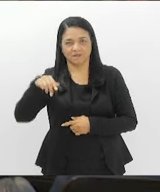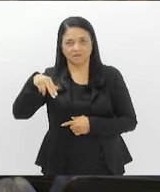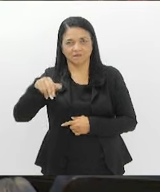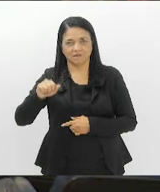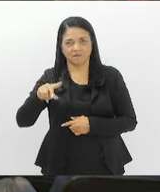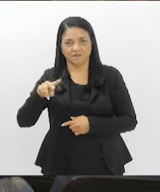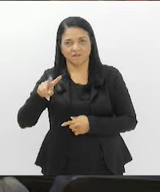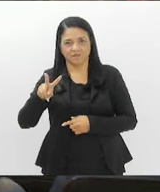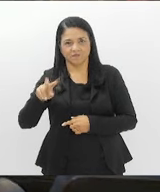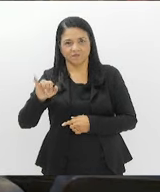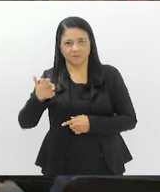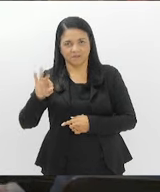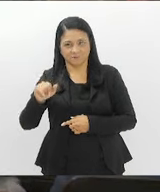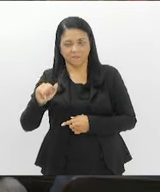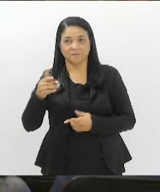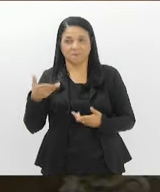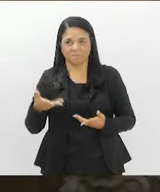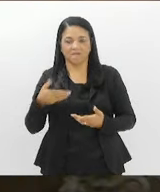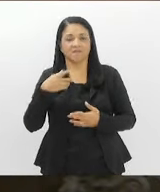Deputado